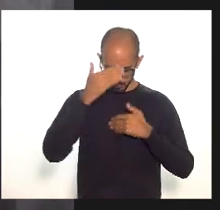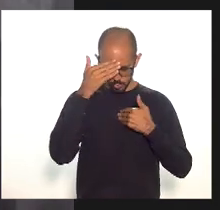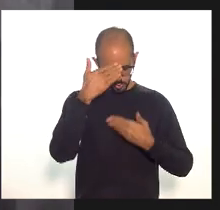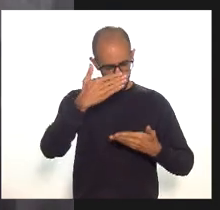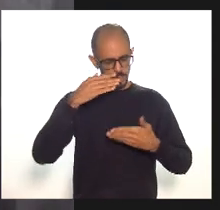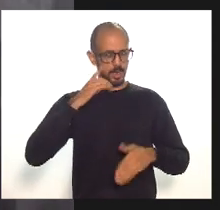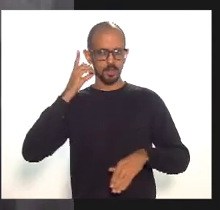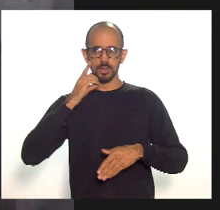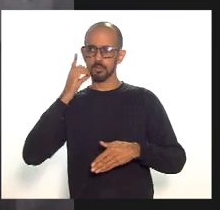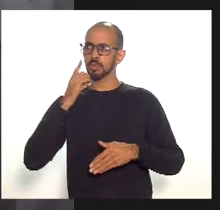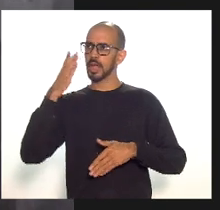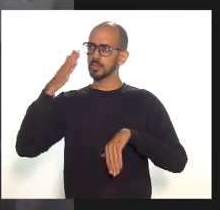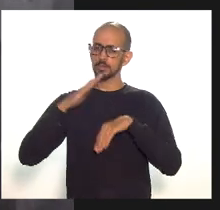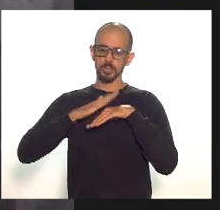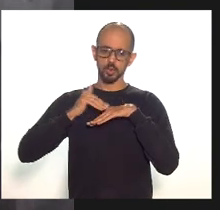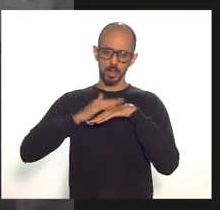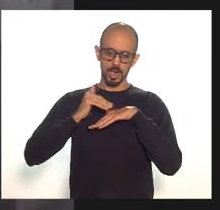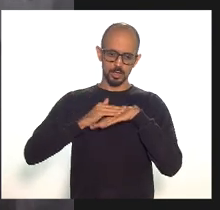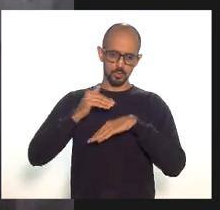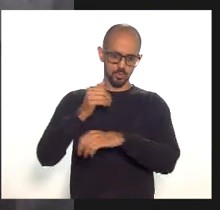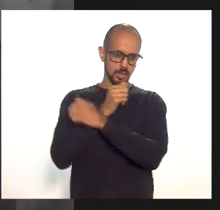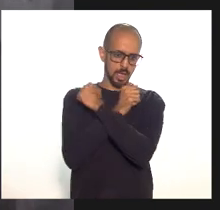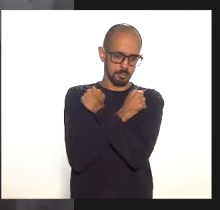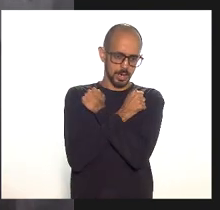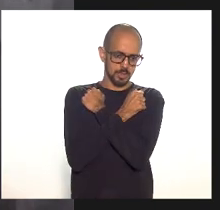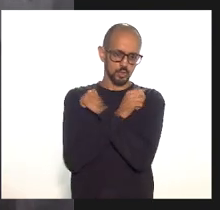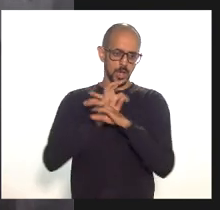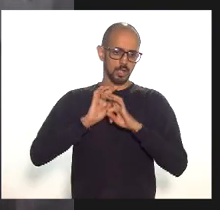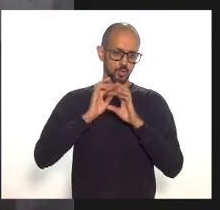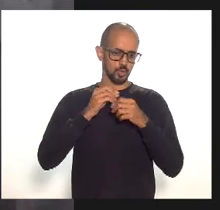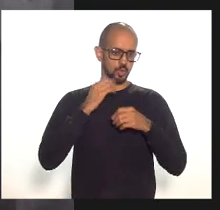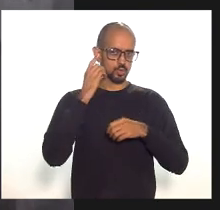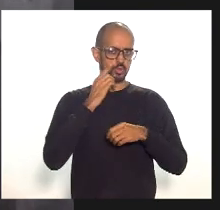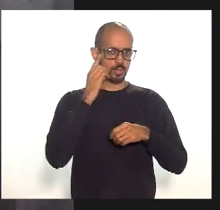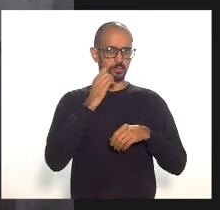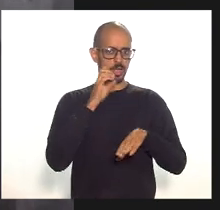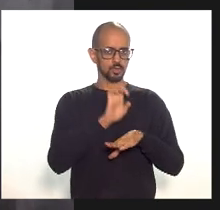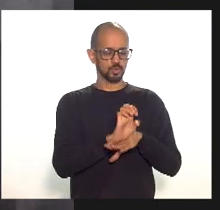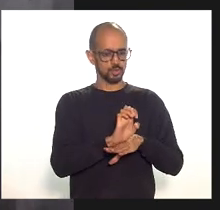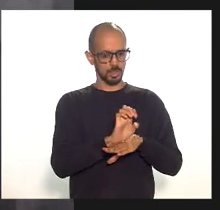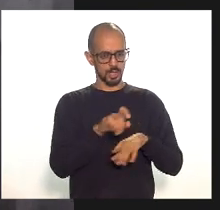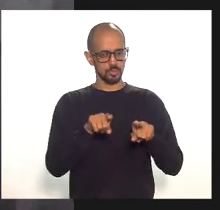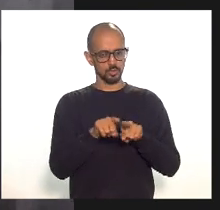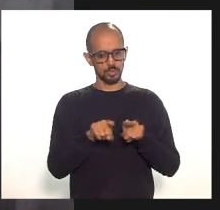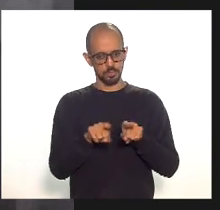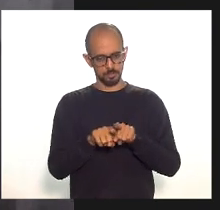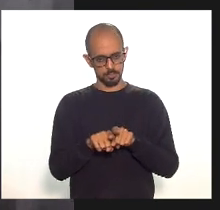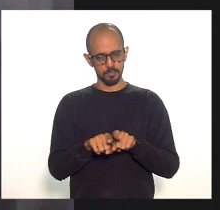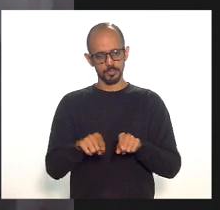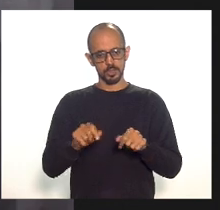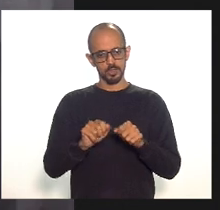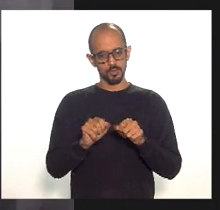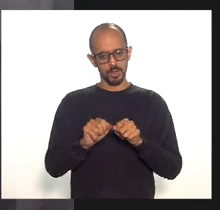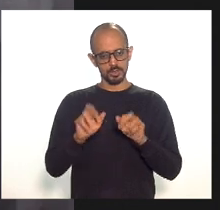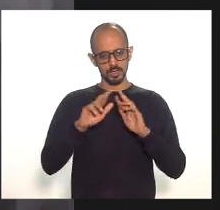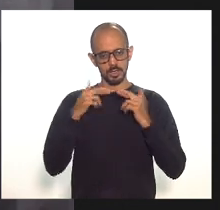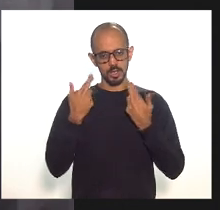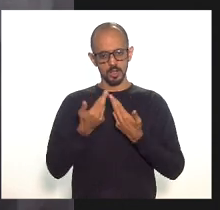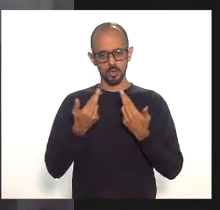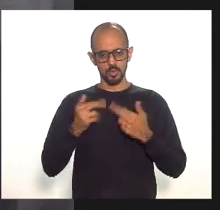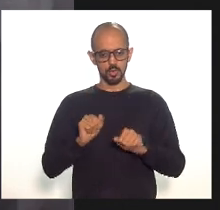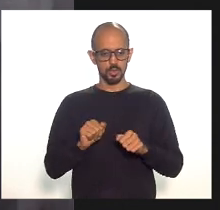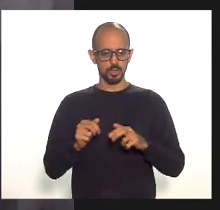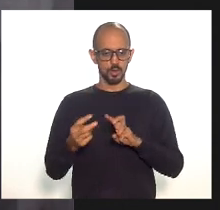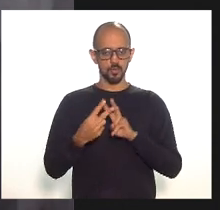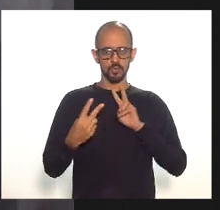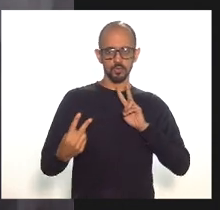obrigado, deputada, pelo carinho e um abraço a todos os nossos deputados estaduais que estão aí fazendo a reunião dessa forma,